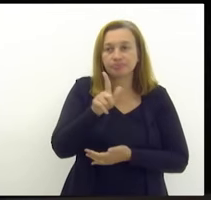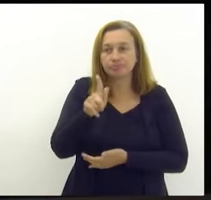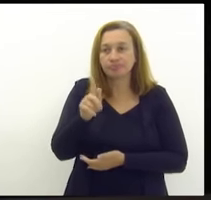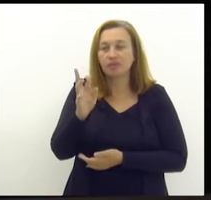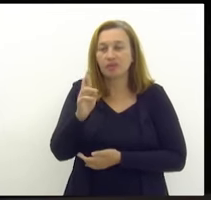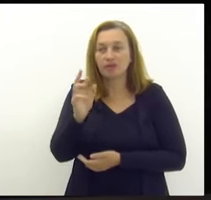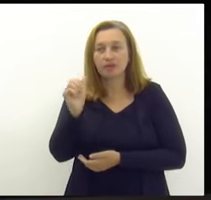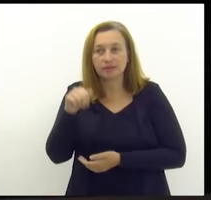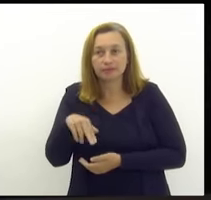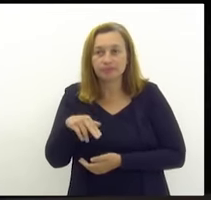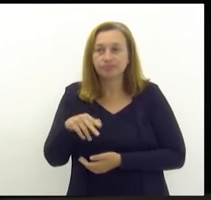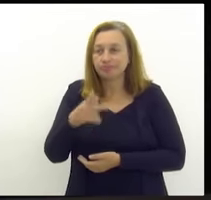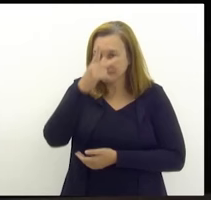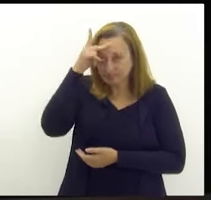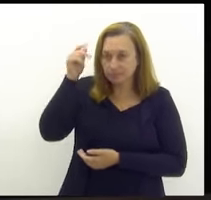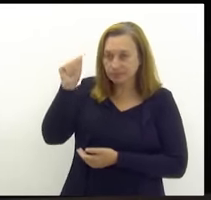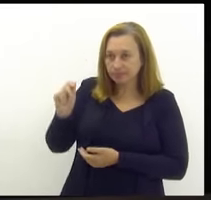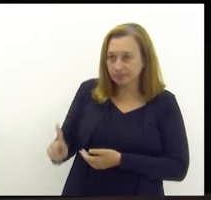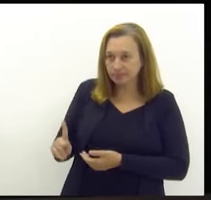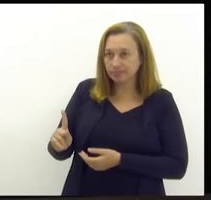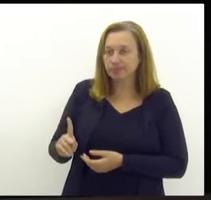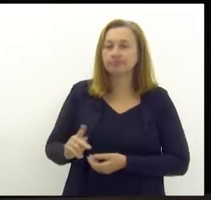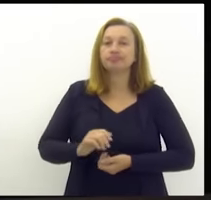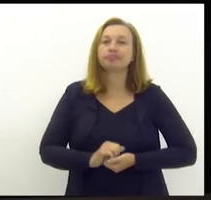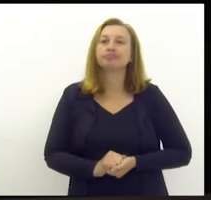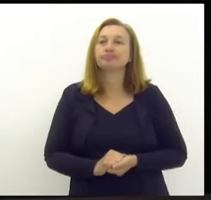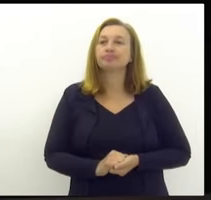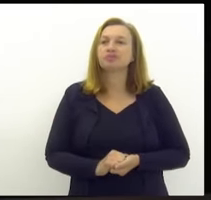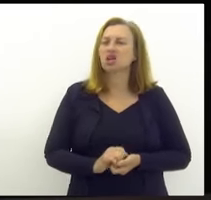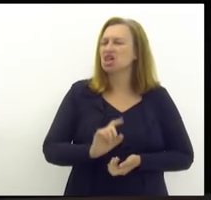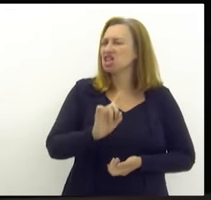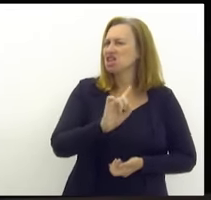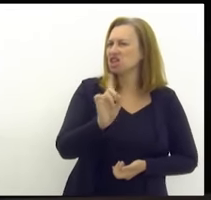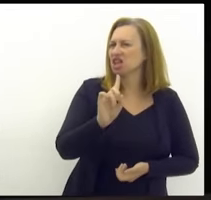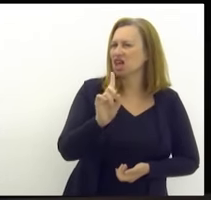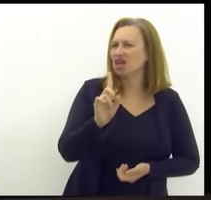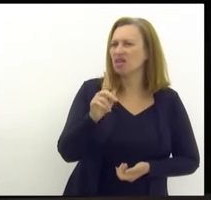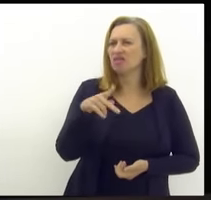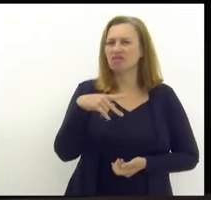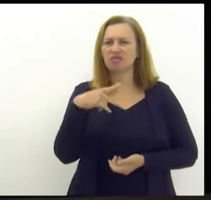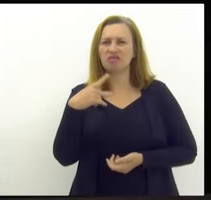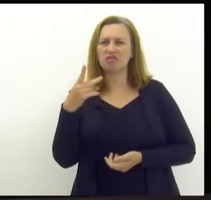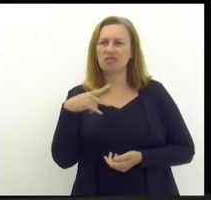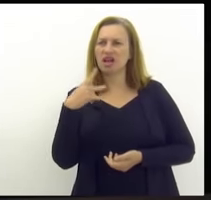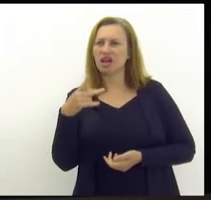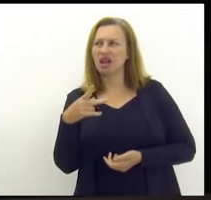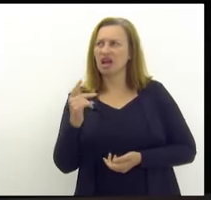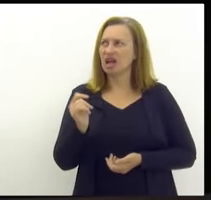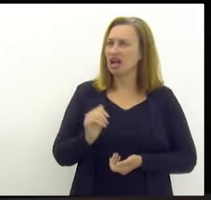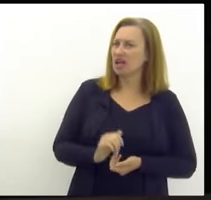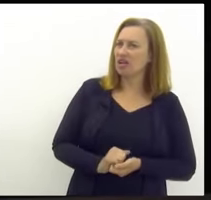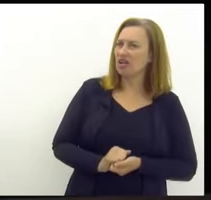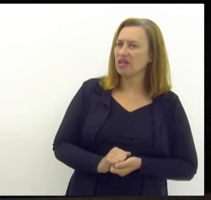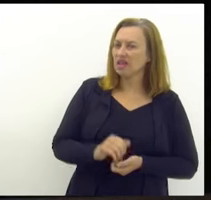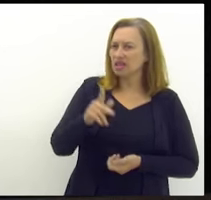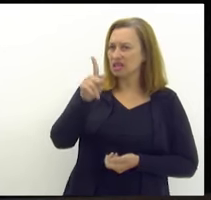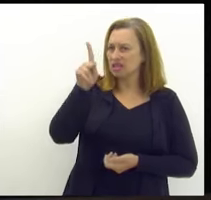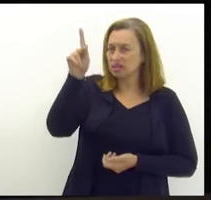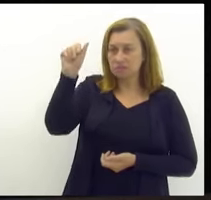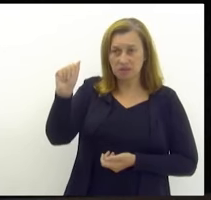a pensionistas e aos veteranos e não me venham com essa conversa de que as